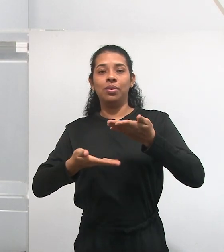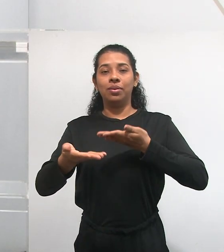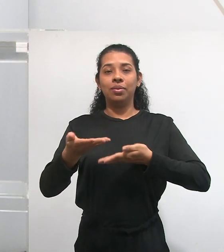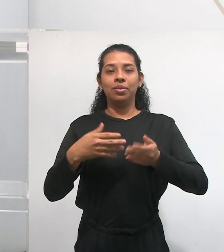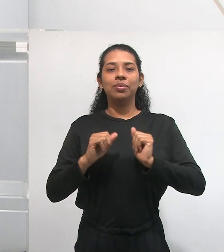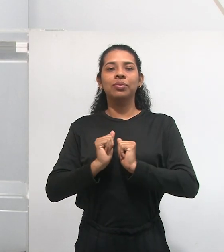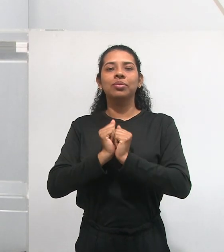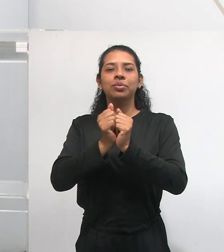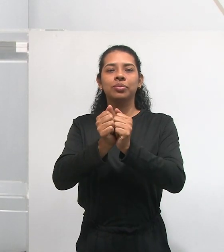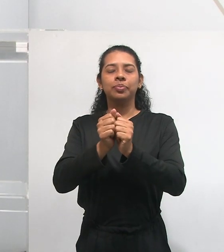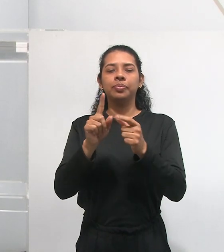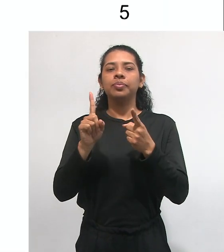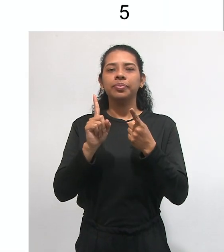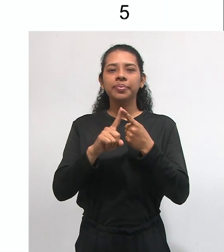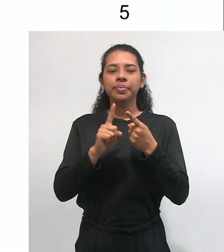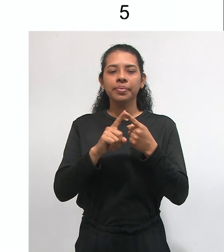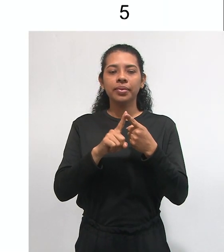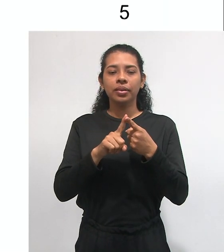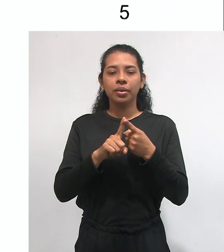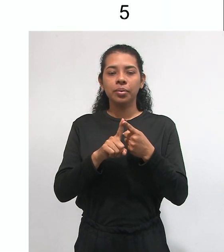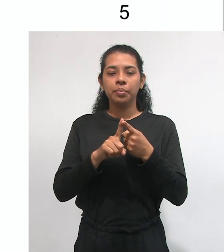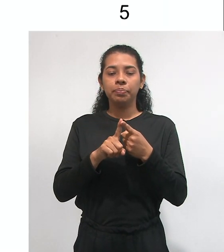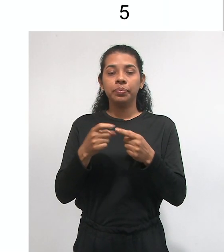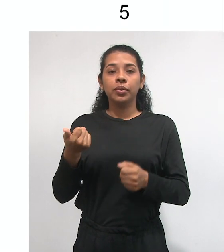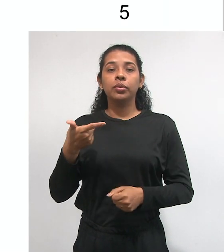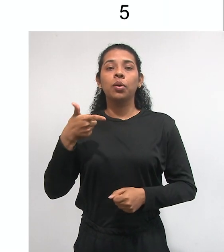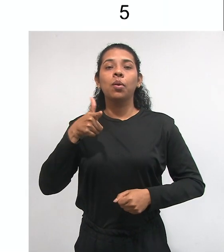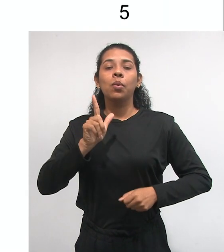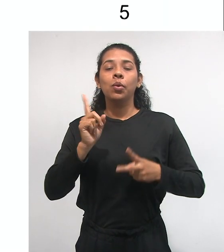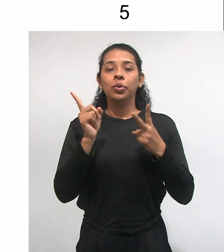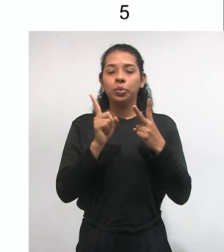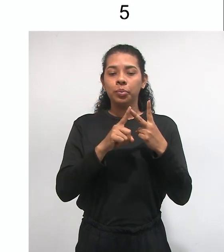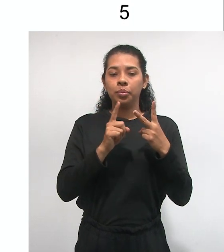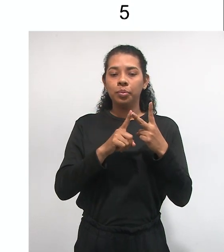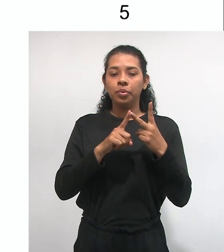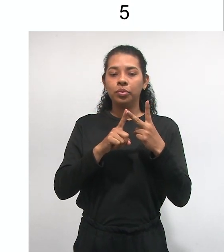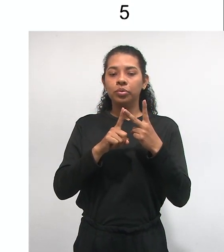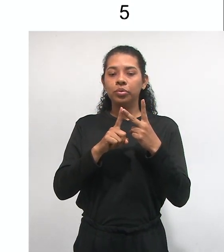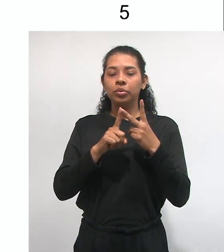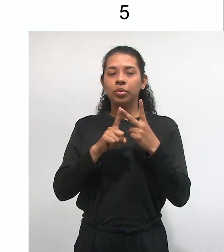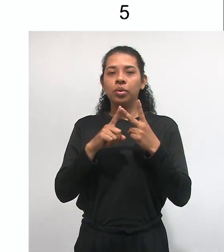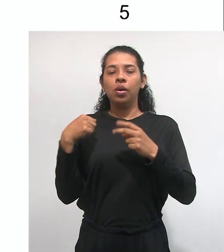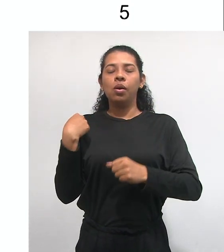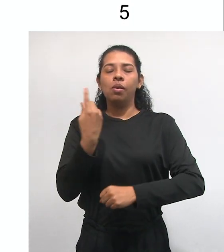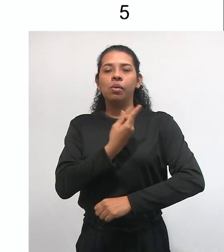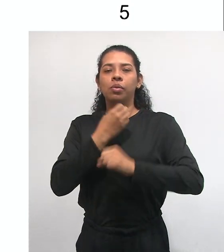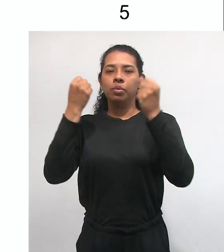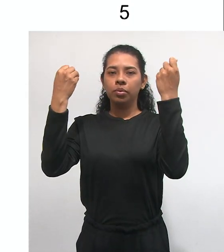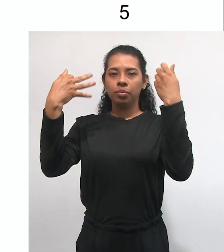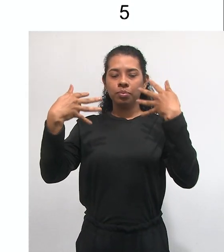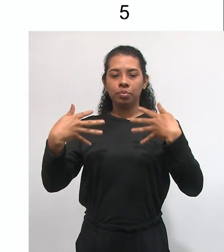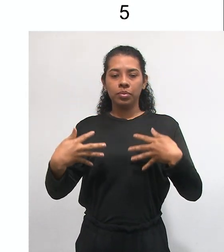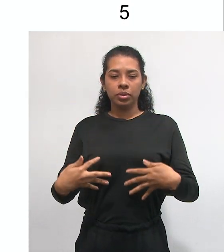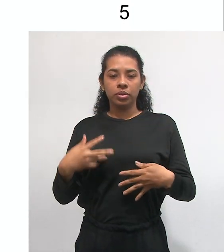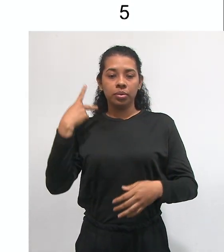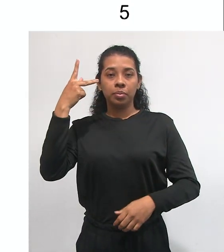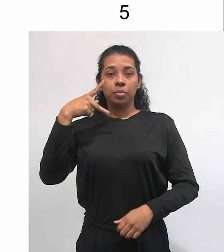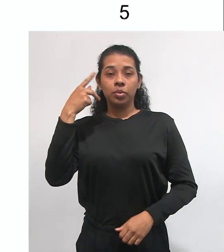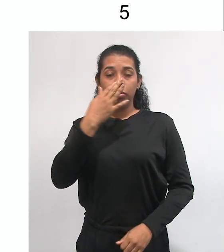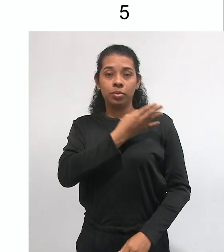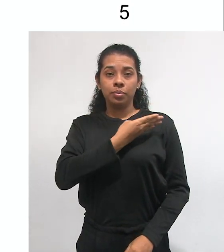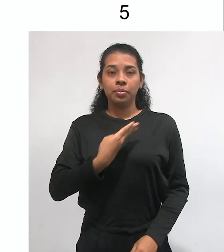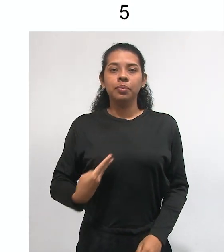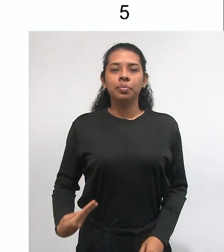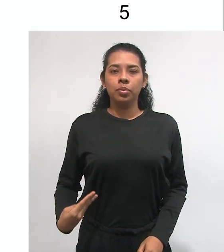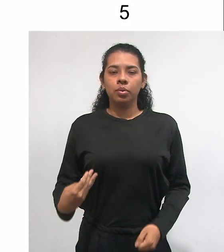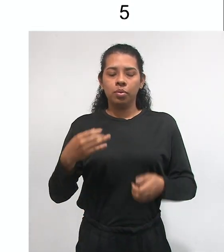ponto, quando nós falamos em fortalecimento das políticas públicas, nós estamos falando da forma como as pessoas